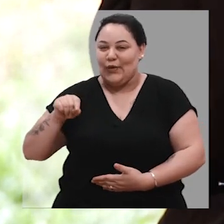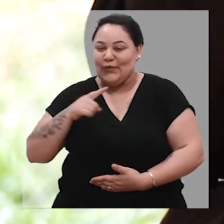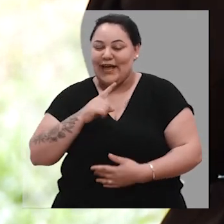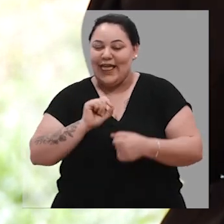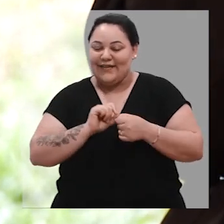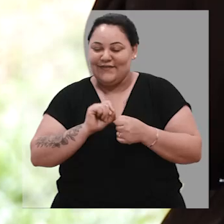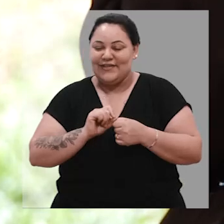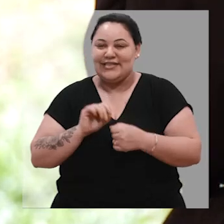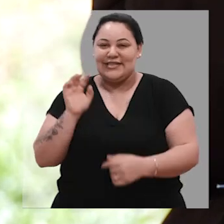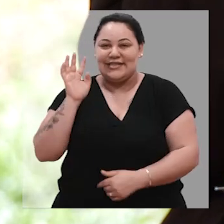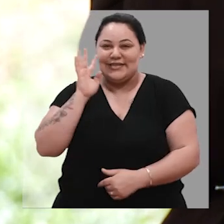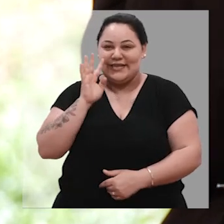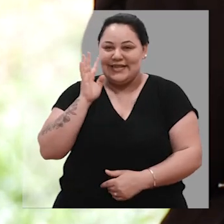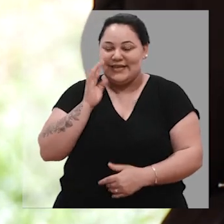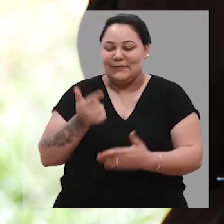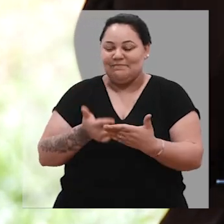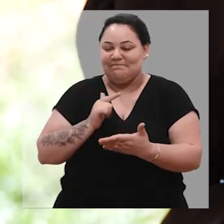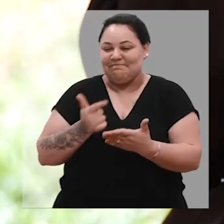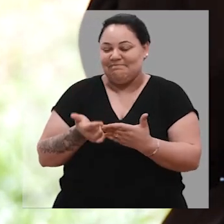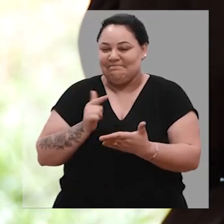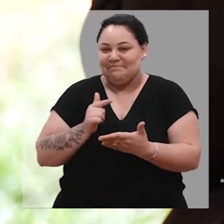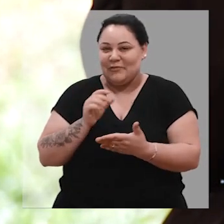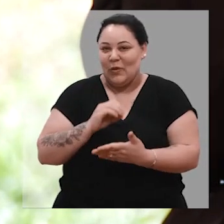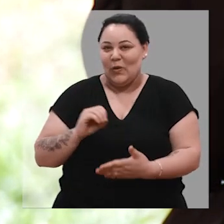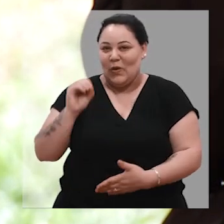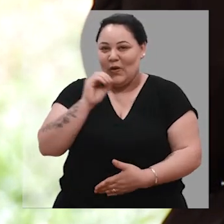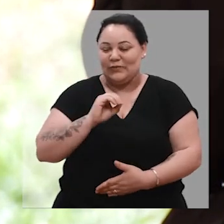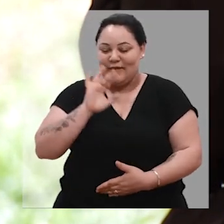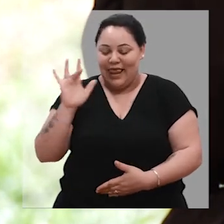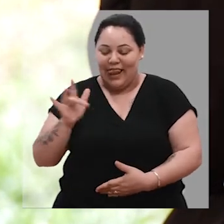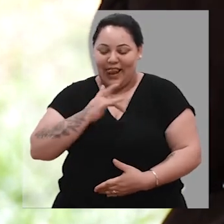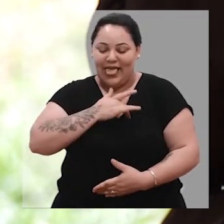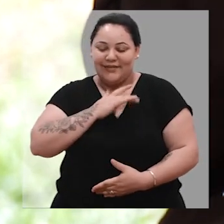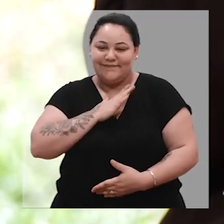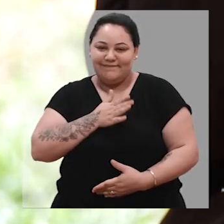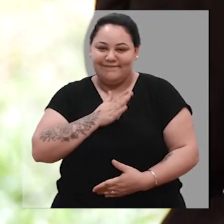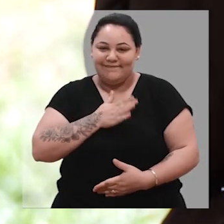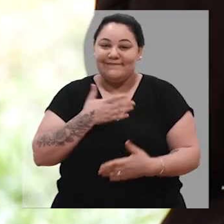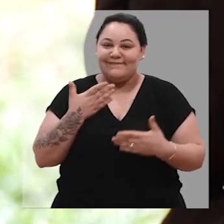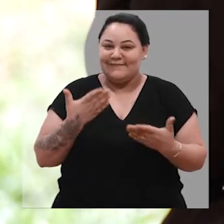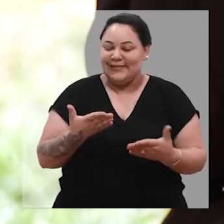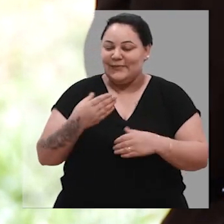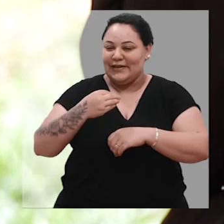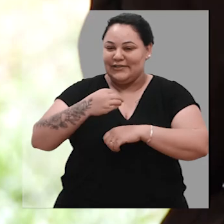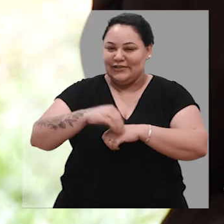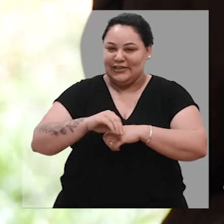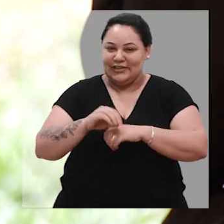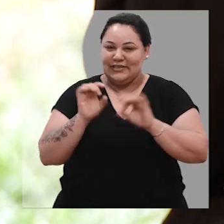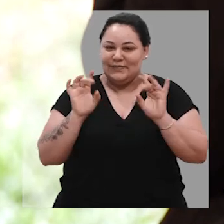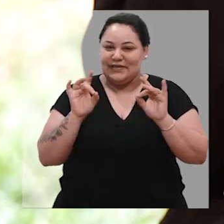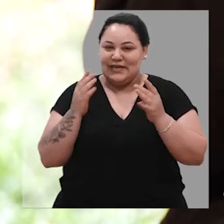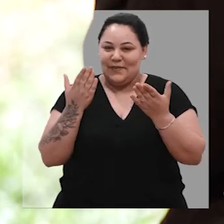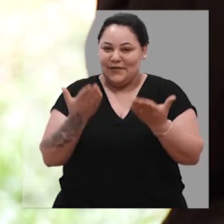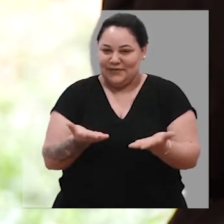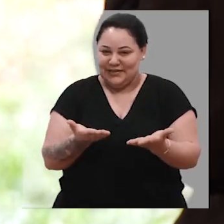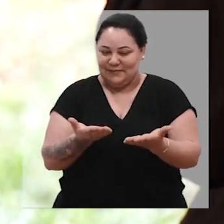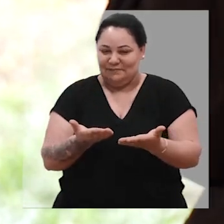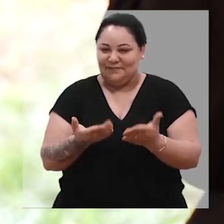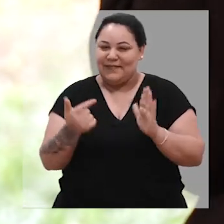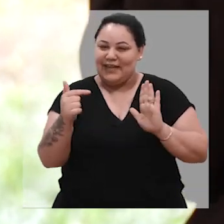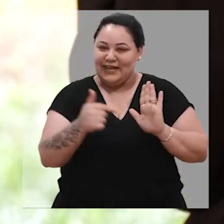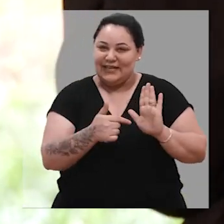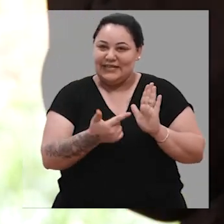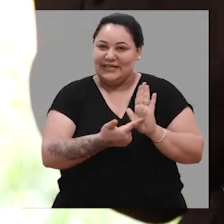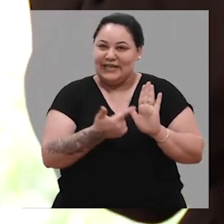vai aqui, que ela fez uma obra assim, que toca o coração do leitor. Então, fica a dica,